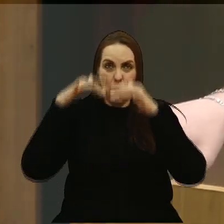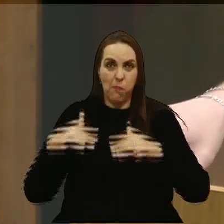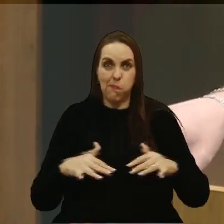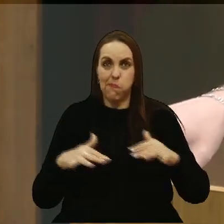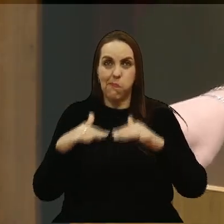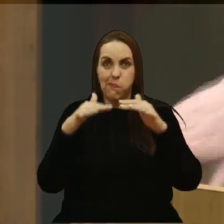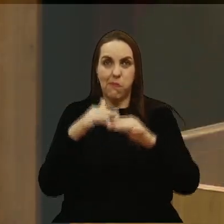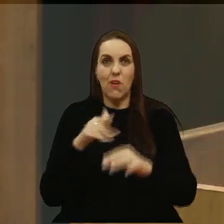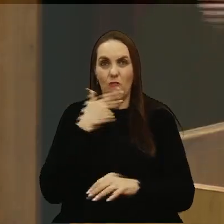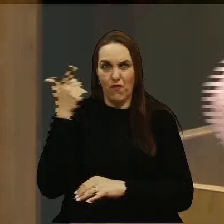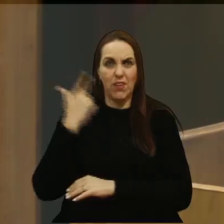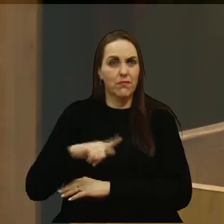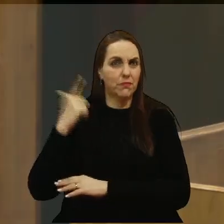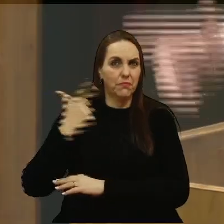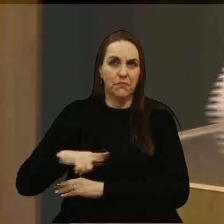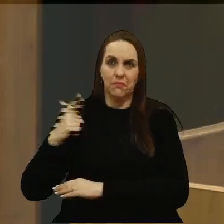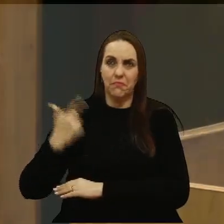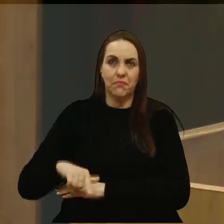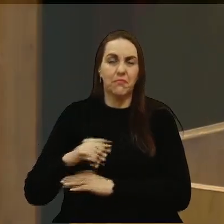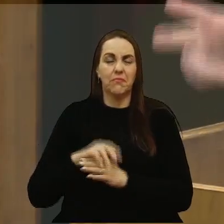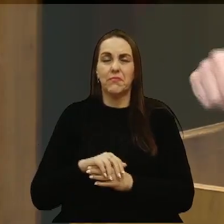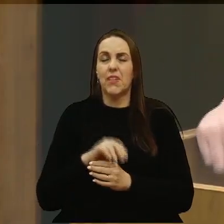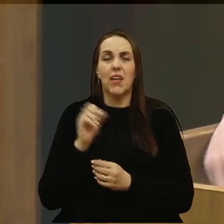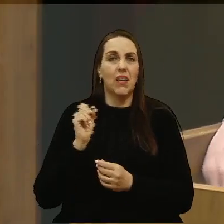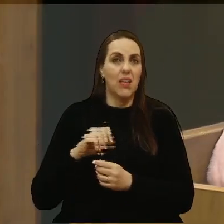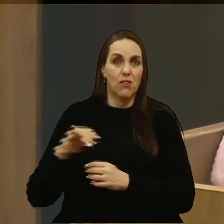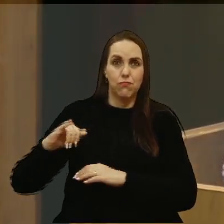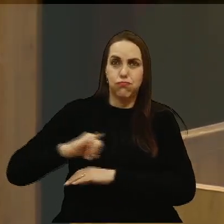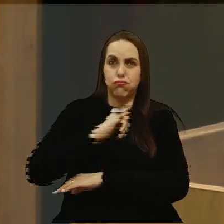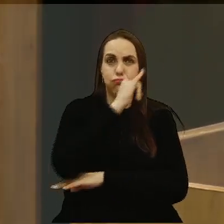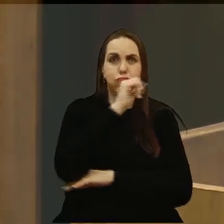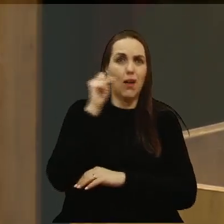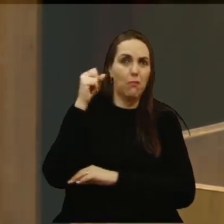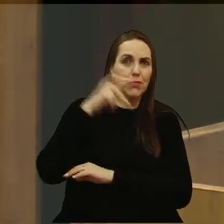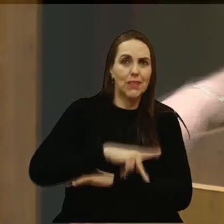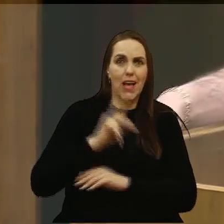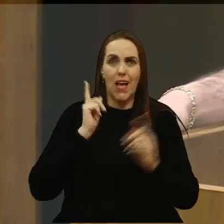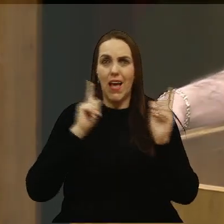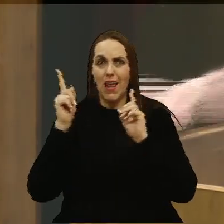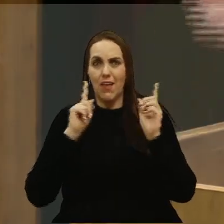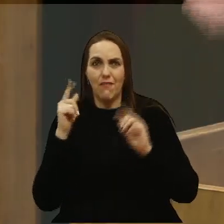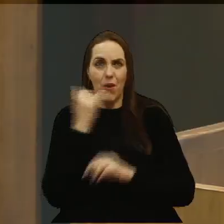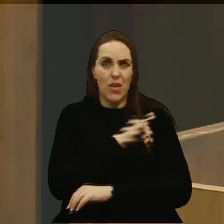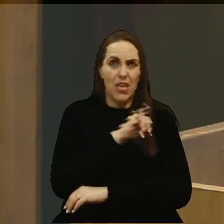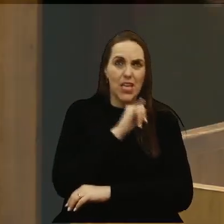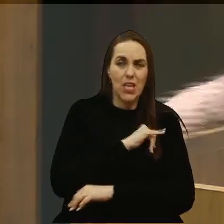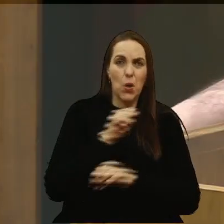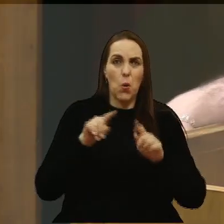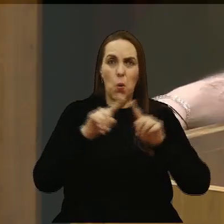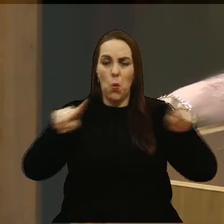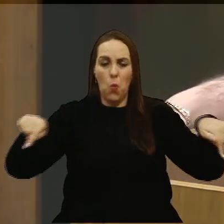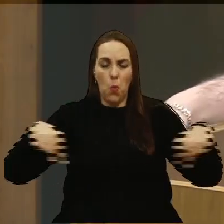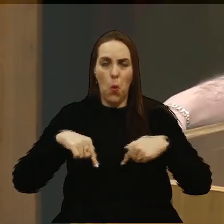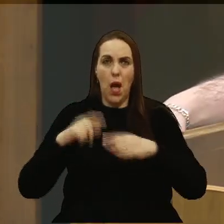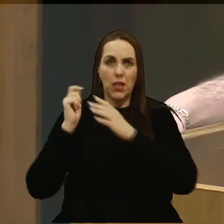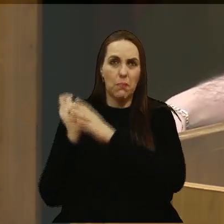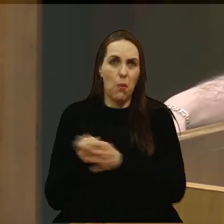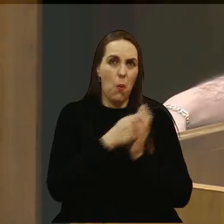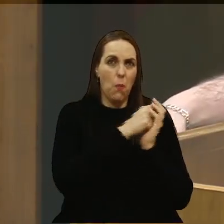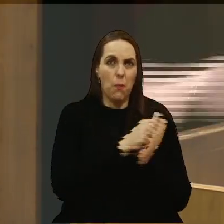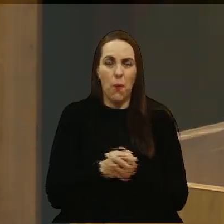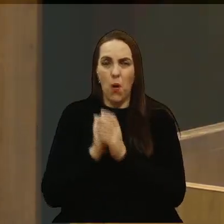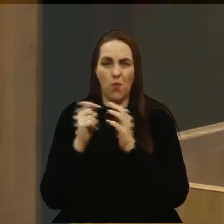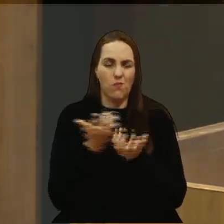for necessário. Jatinho, aposentadoria, carnaval no Rio de Janeiro, quadra de beach tênis, coquetel milionário no Palácio